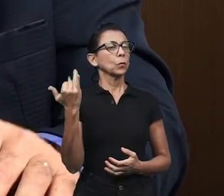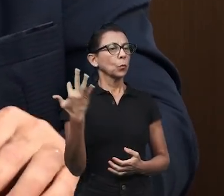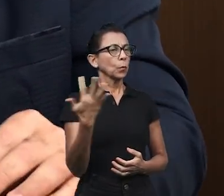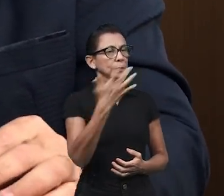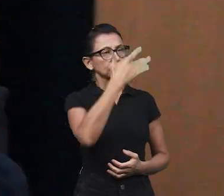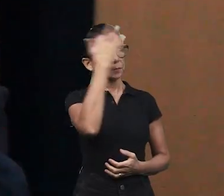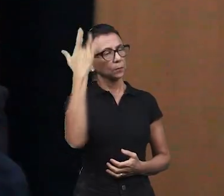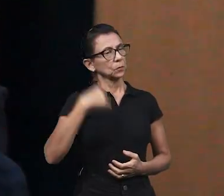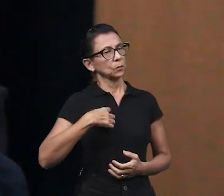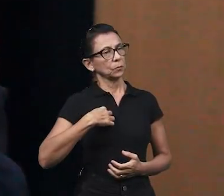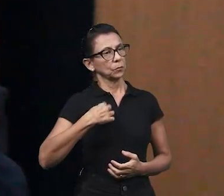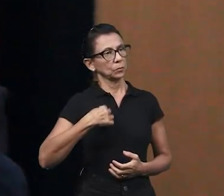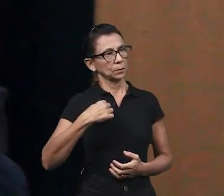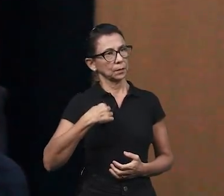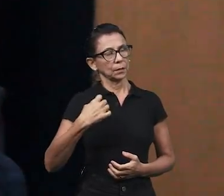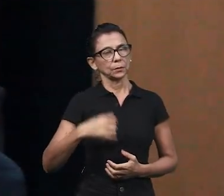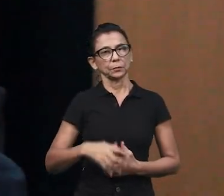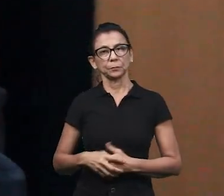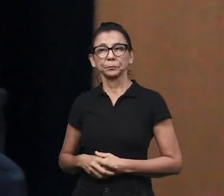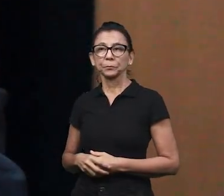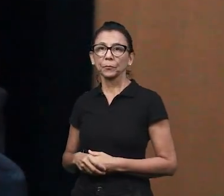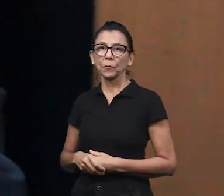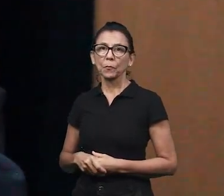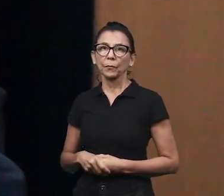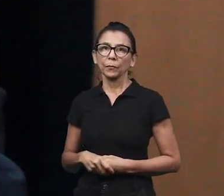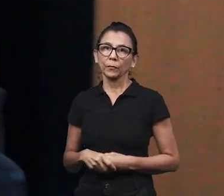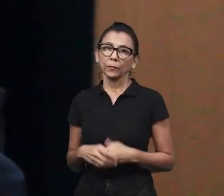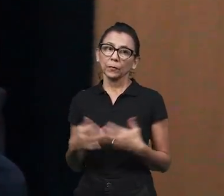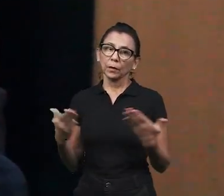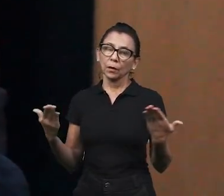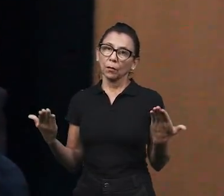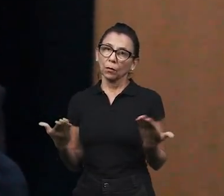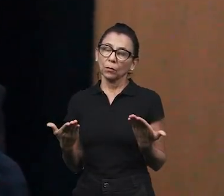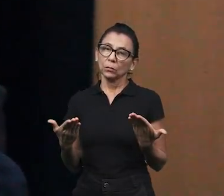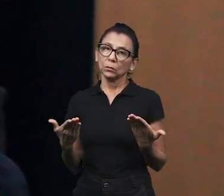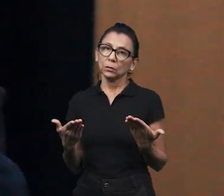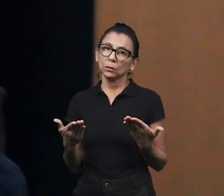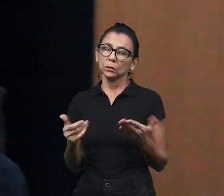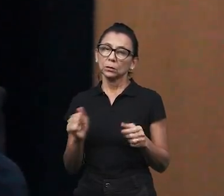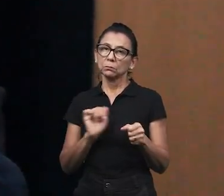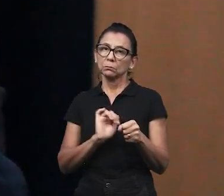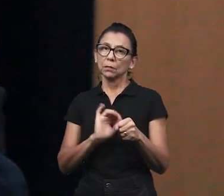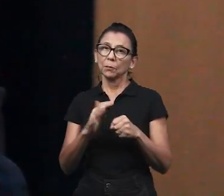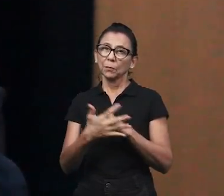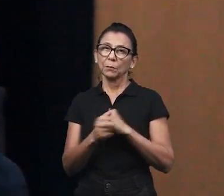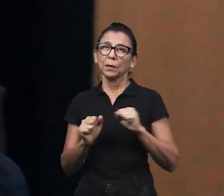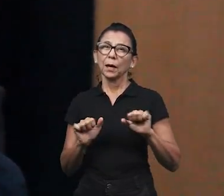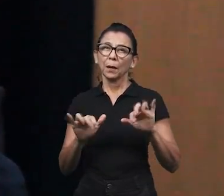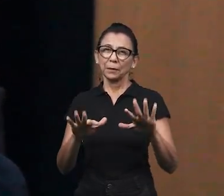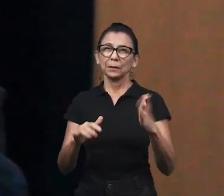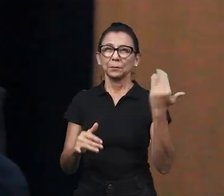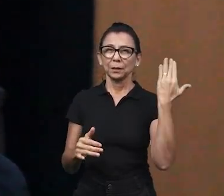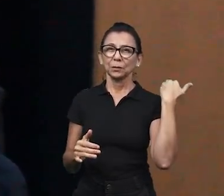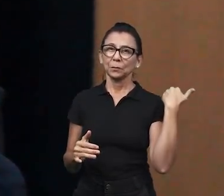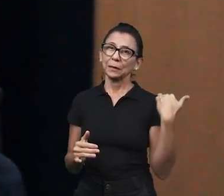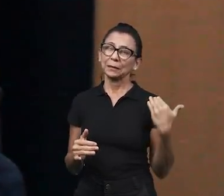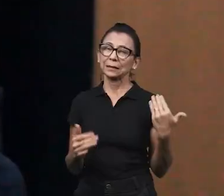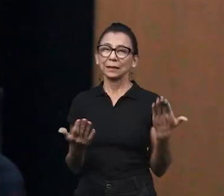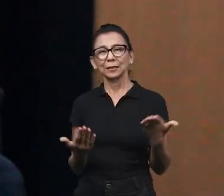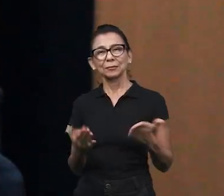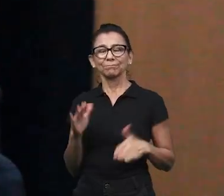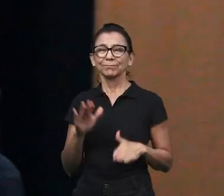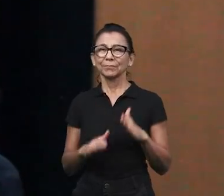cada encontro? Hoje, por causa da pandemia, né, nós tivemos uma redução considerável. Nós temos uma faixa